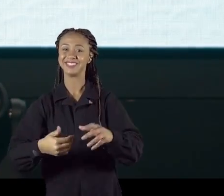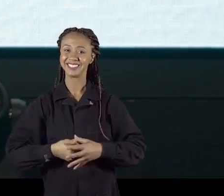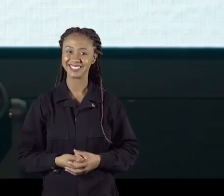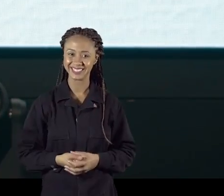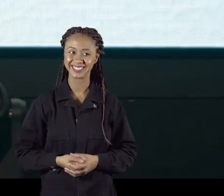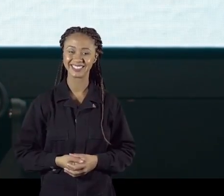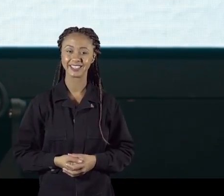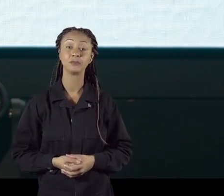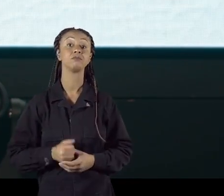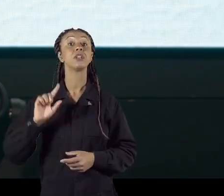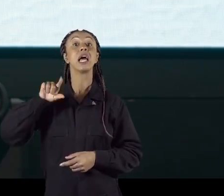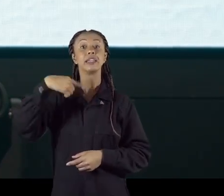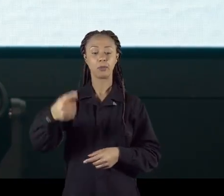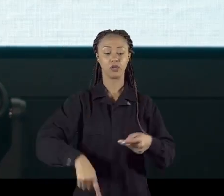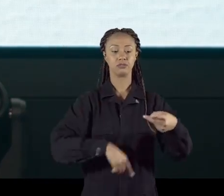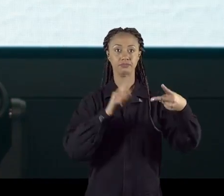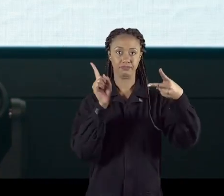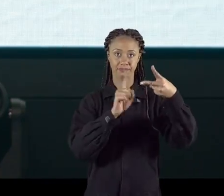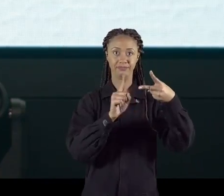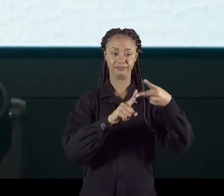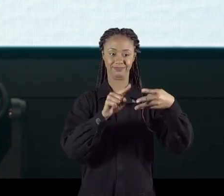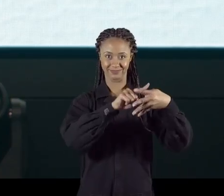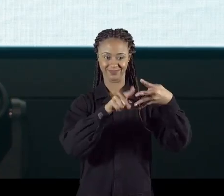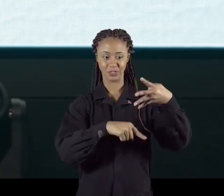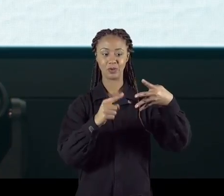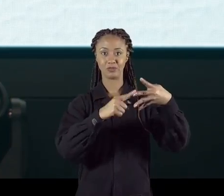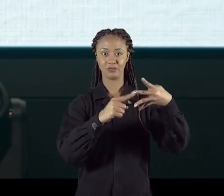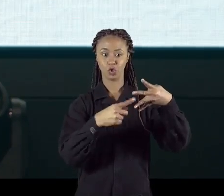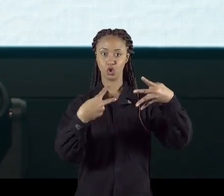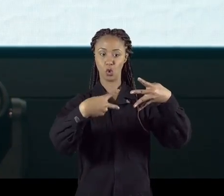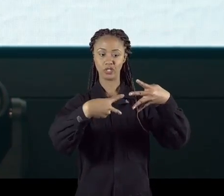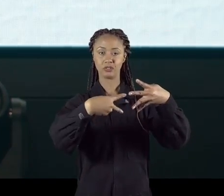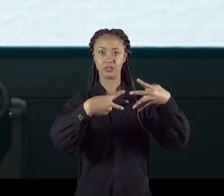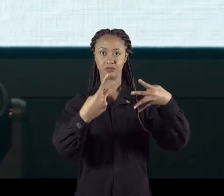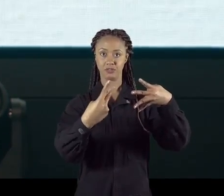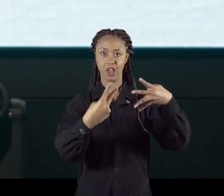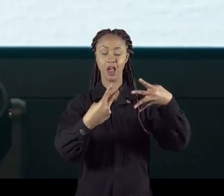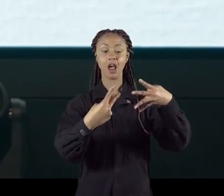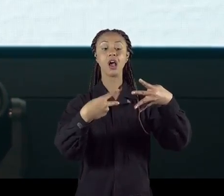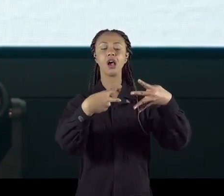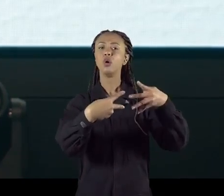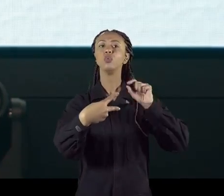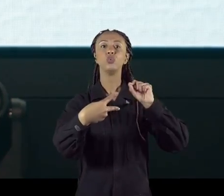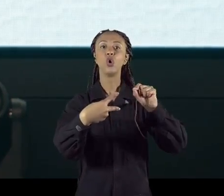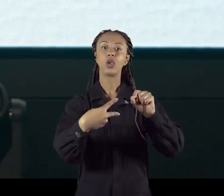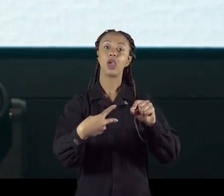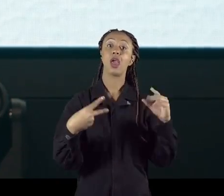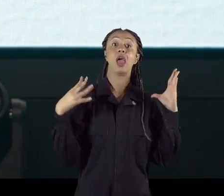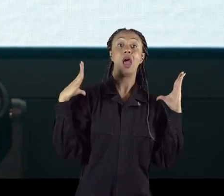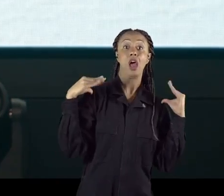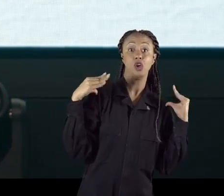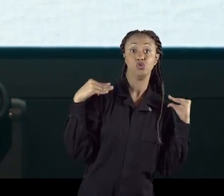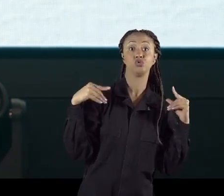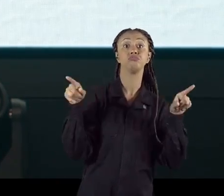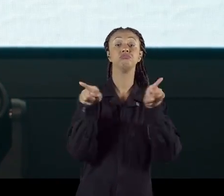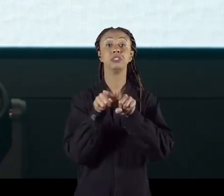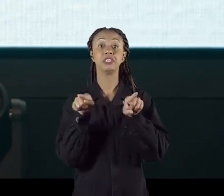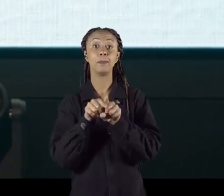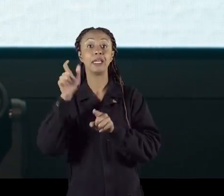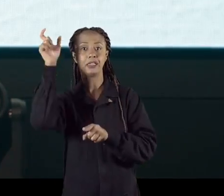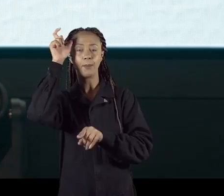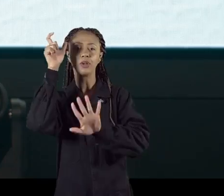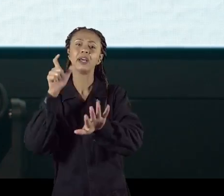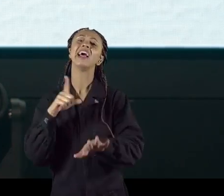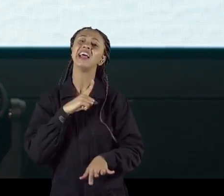anjos e principados eu entendo aqui que ele tá falando de diferentes classes né O que é que eles